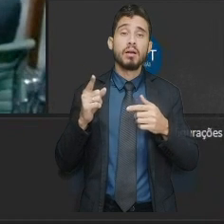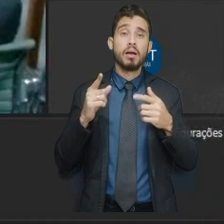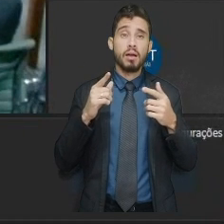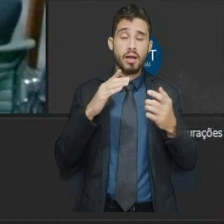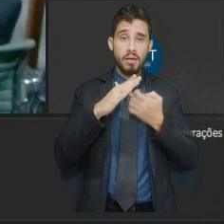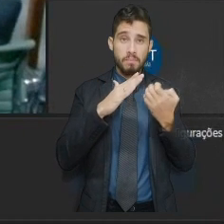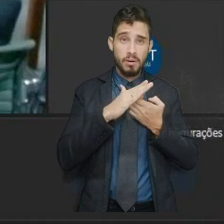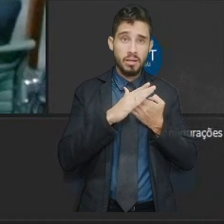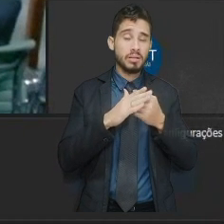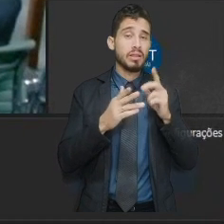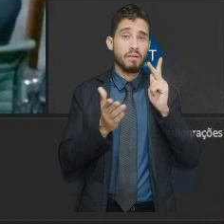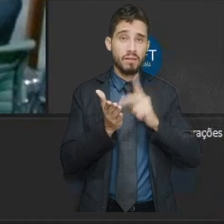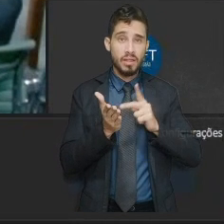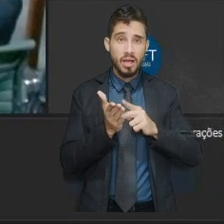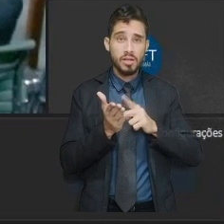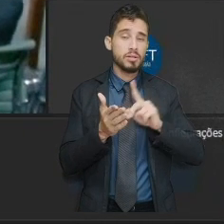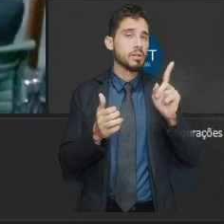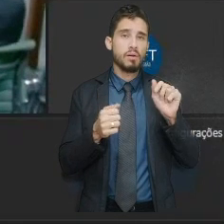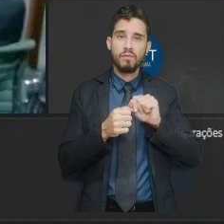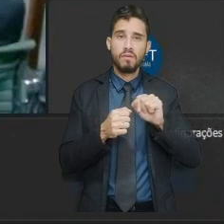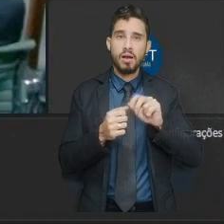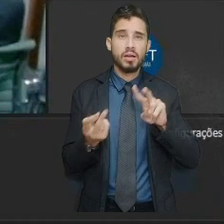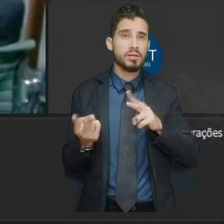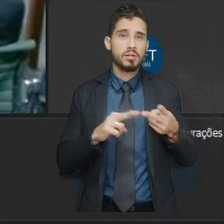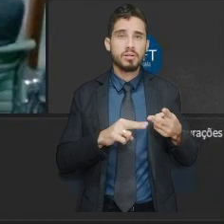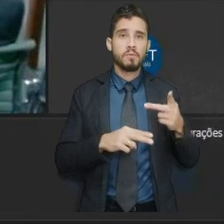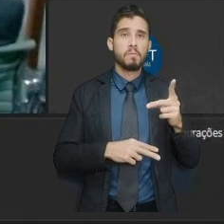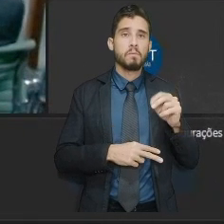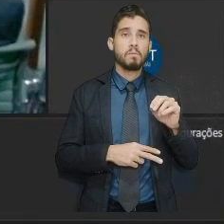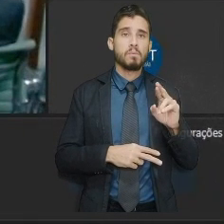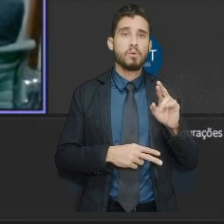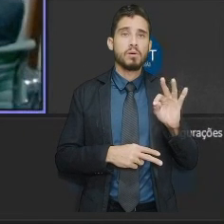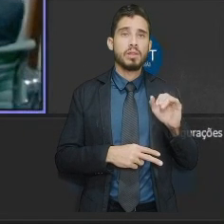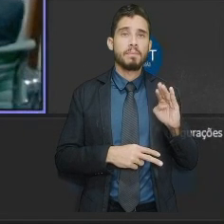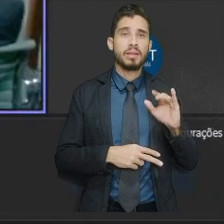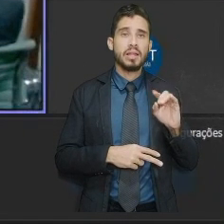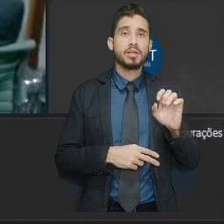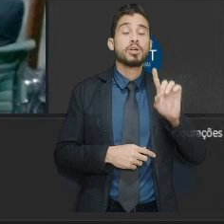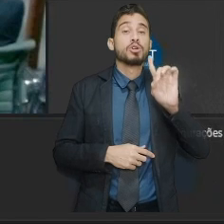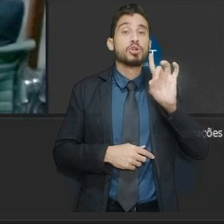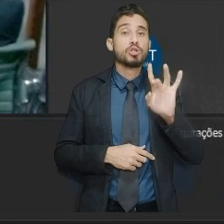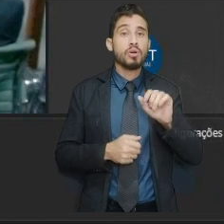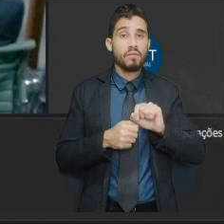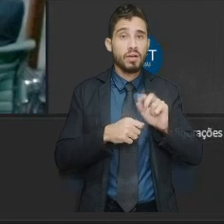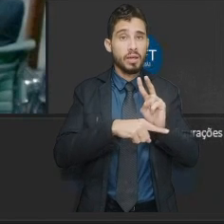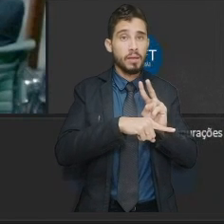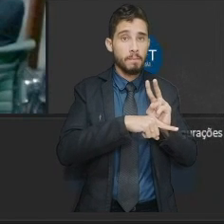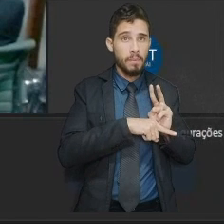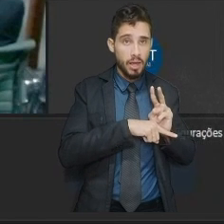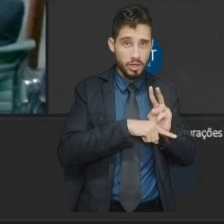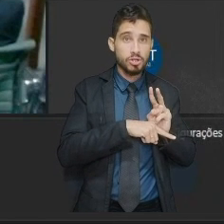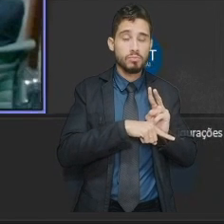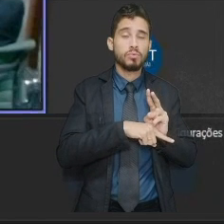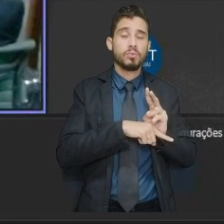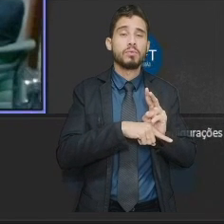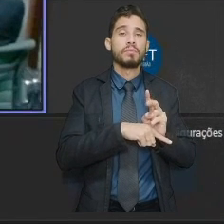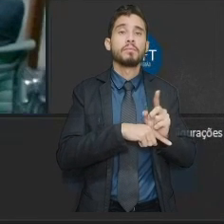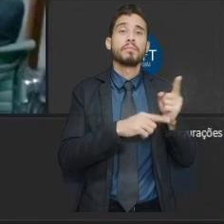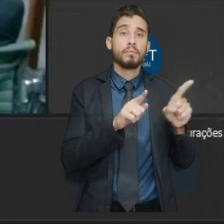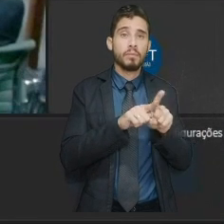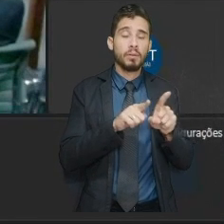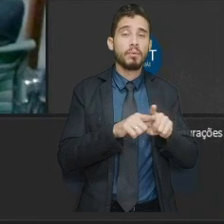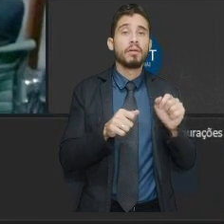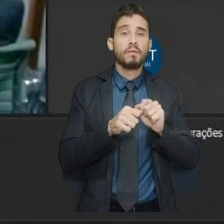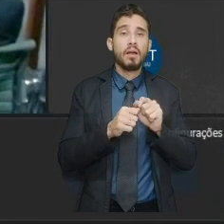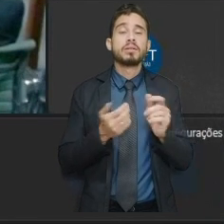de portabilidade, somente atua na formalização de novos empréstimos consignados. Além disso,